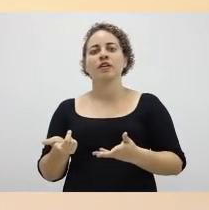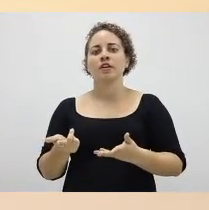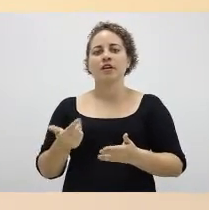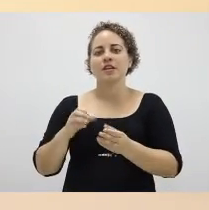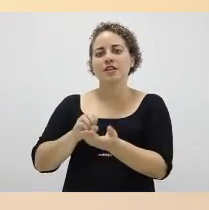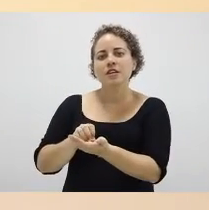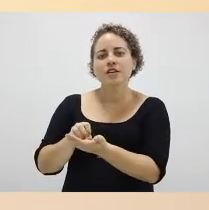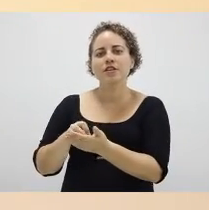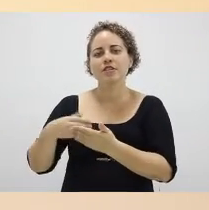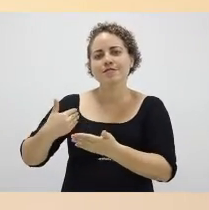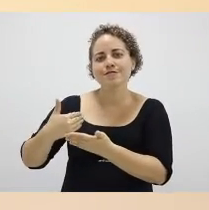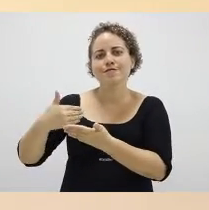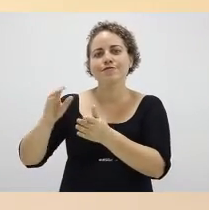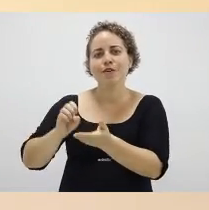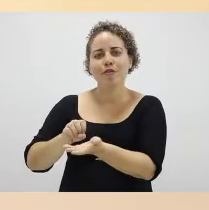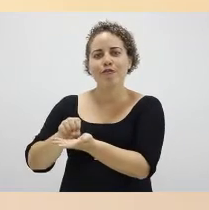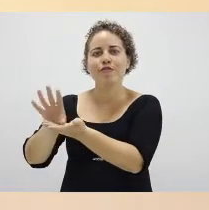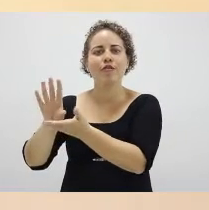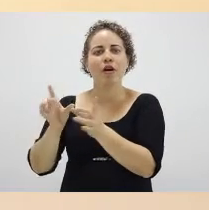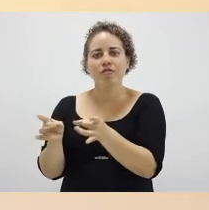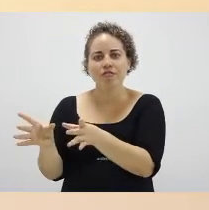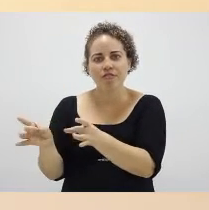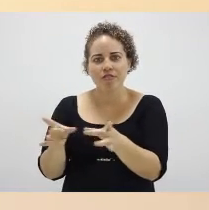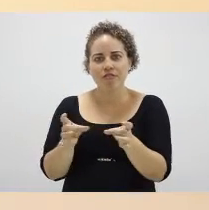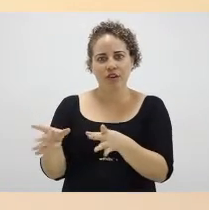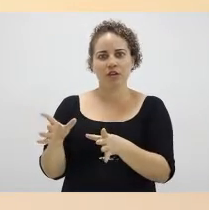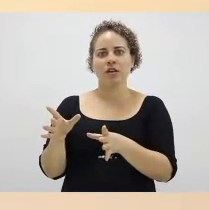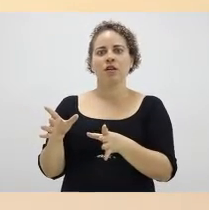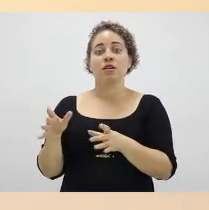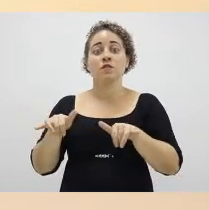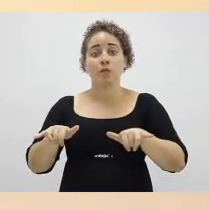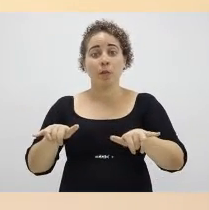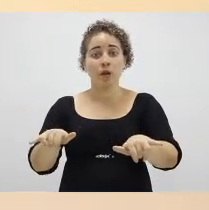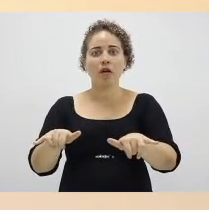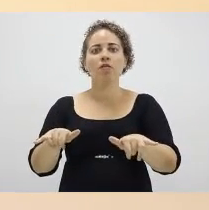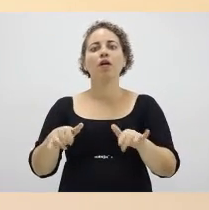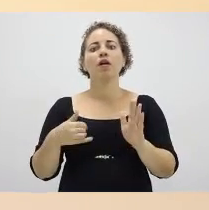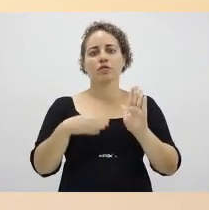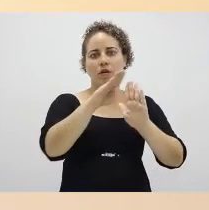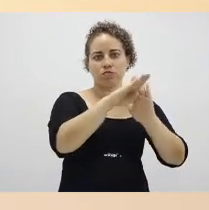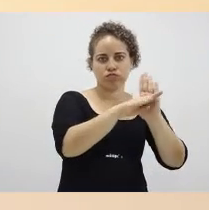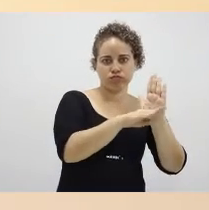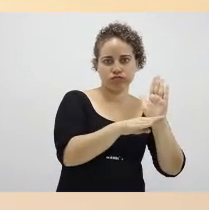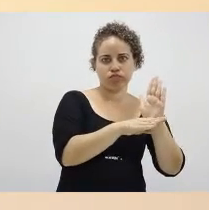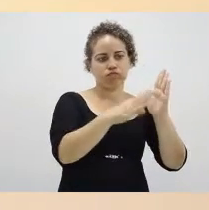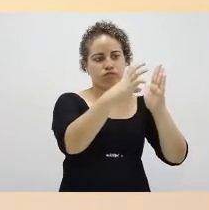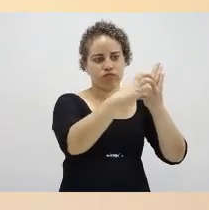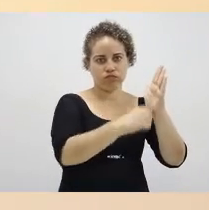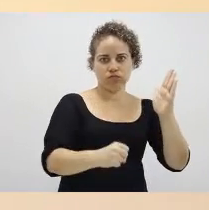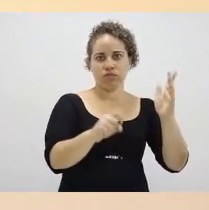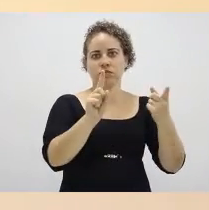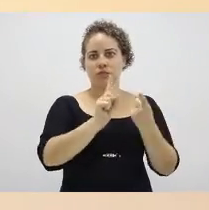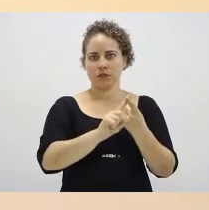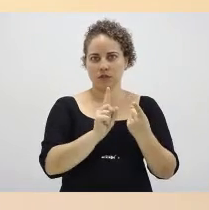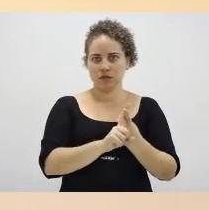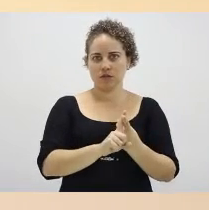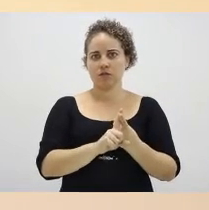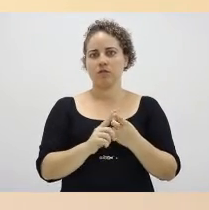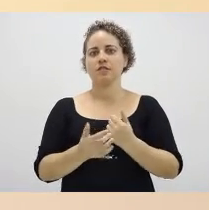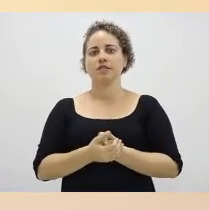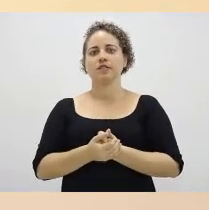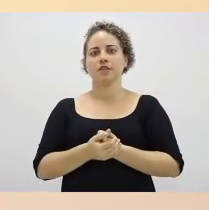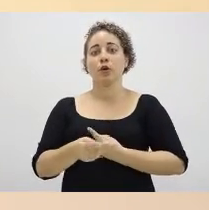sai da loja do supermercado, é dado baixa no estoque da loja, no estoque do centro